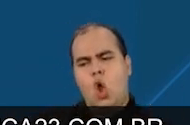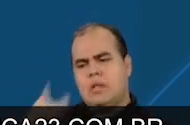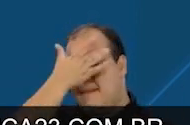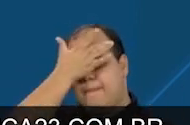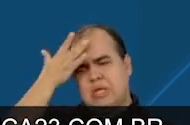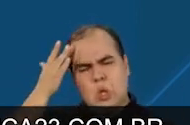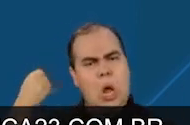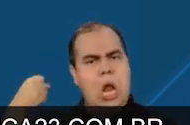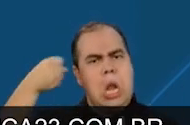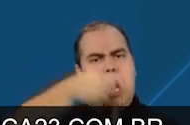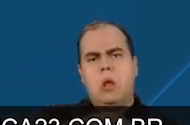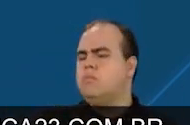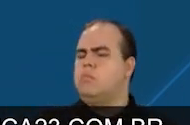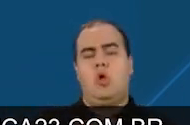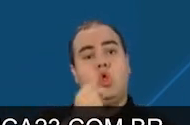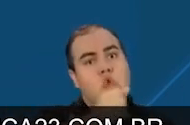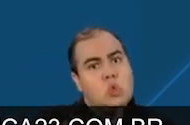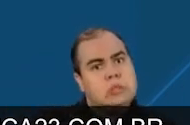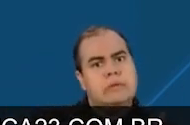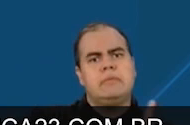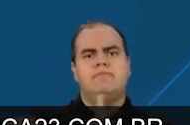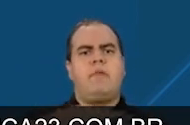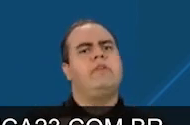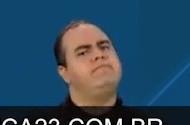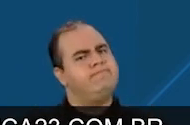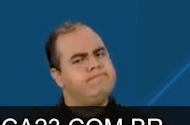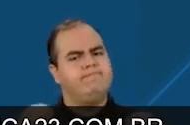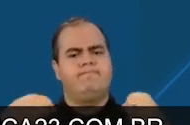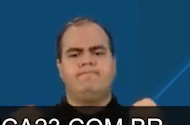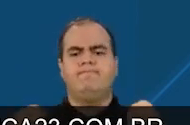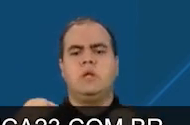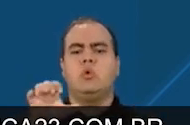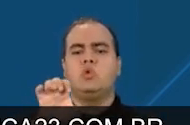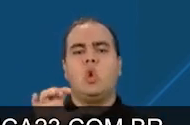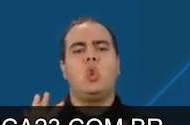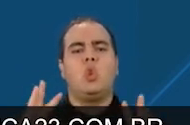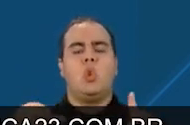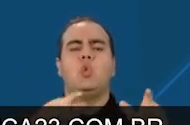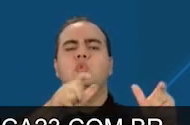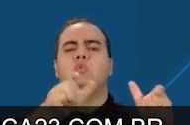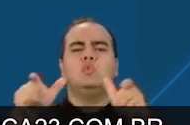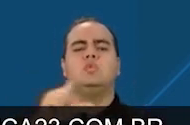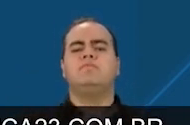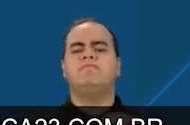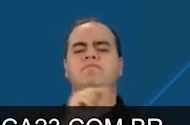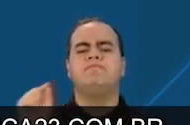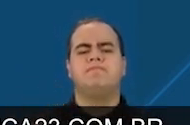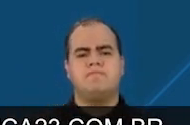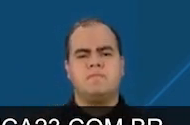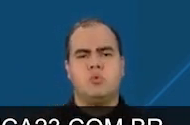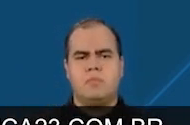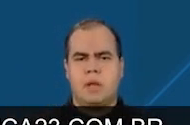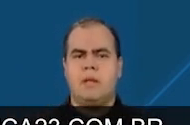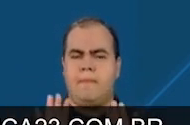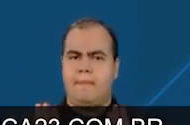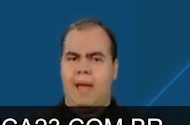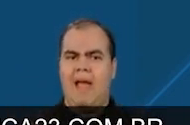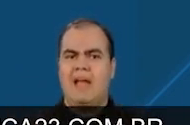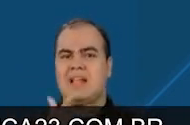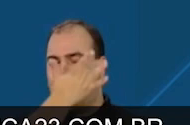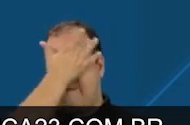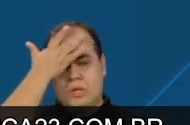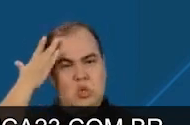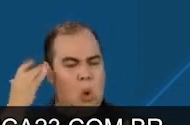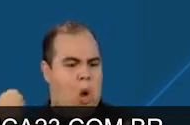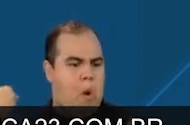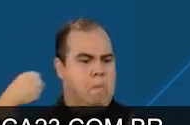estar envolvida. O Estado não está em todos os lugares, em todos os momentos, mas a violência contra a mulher, ela